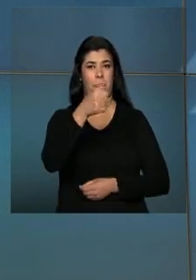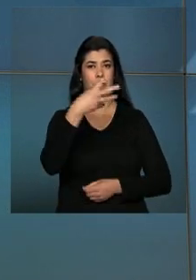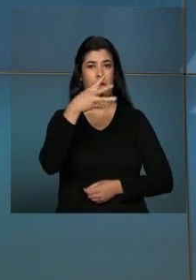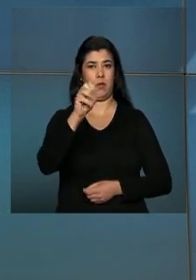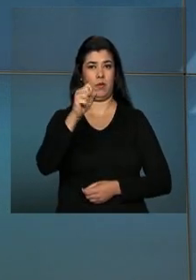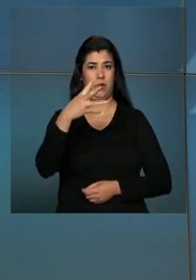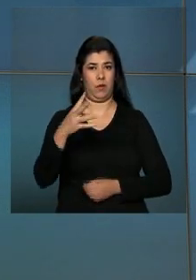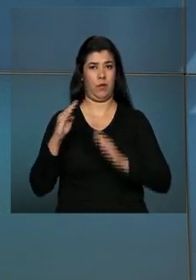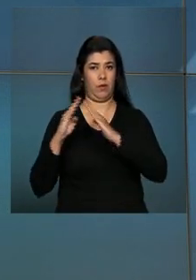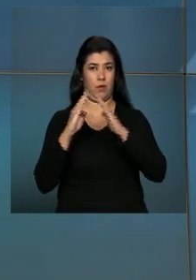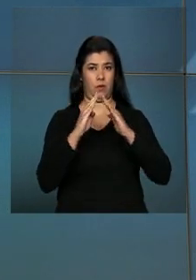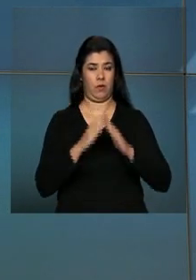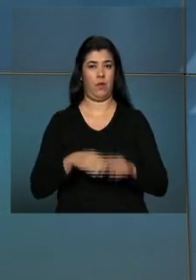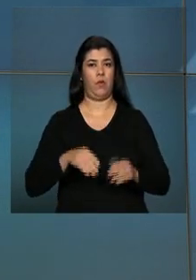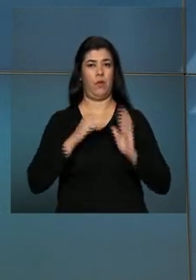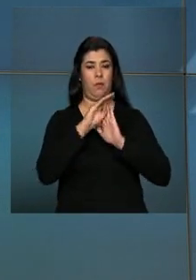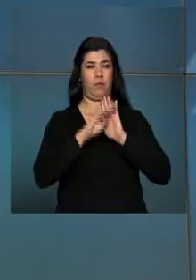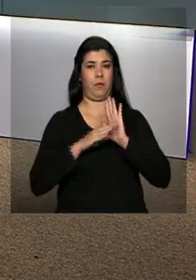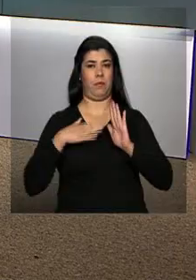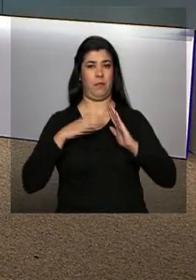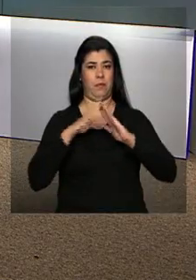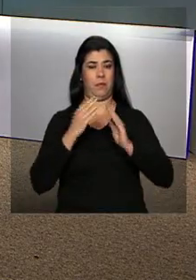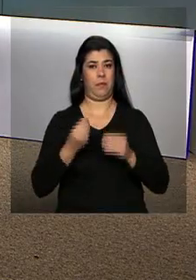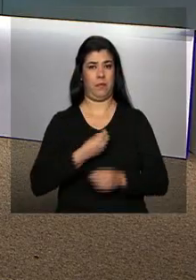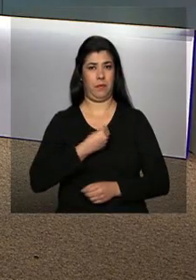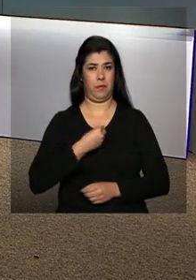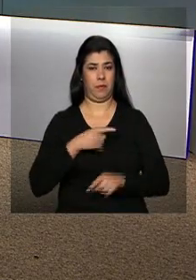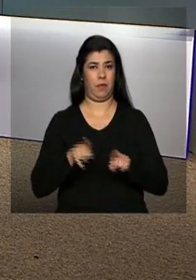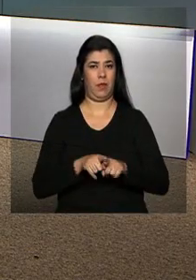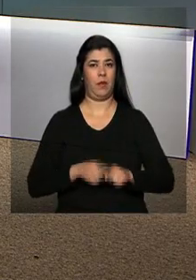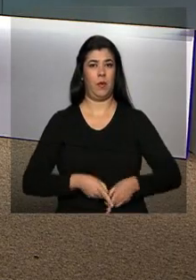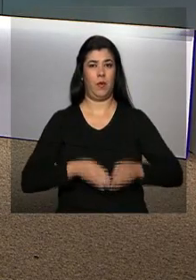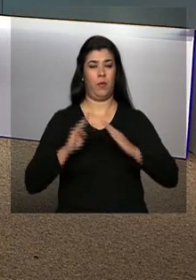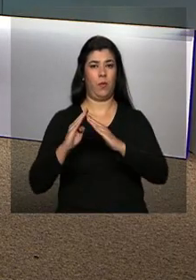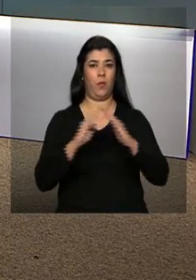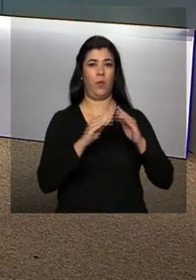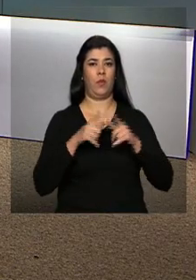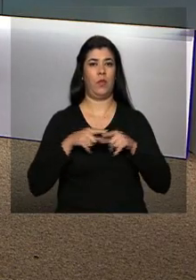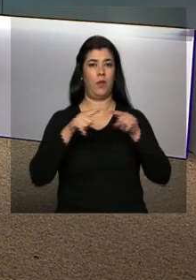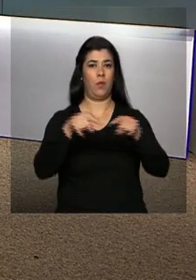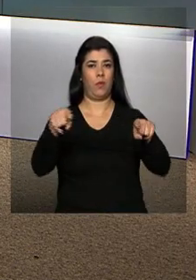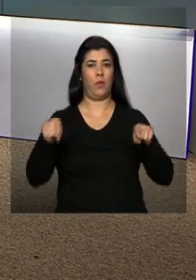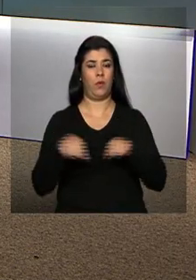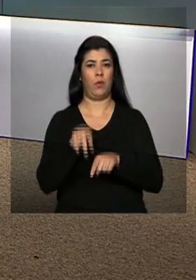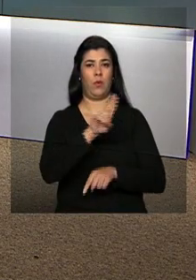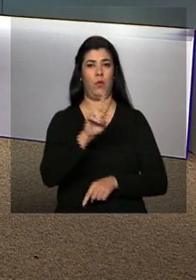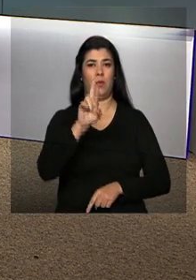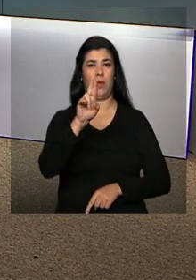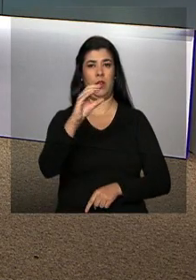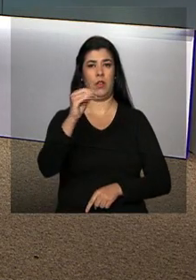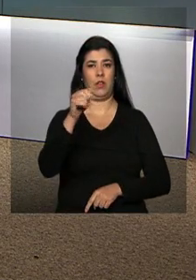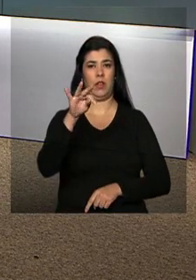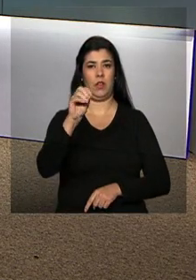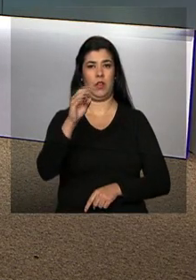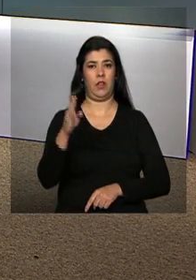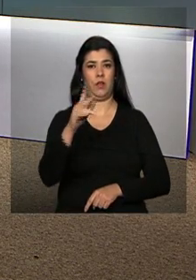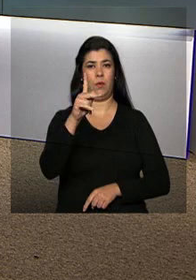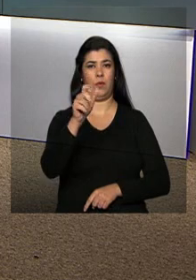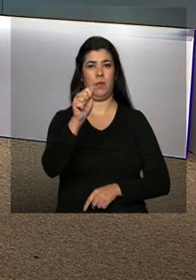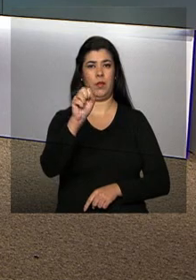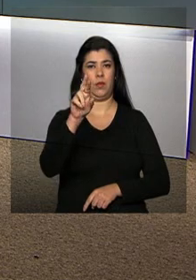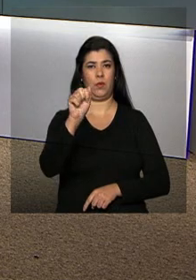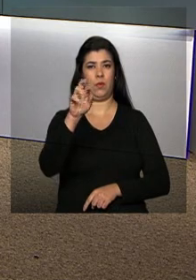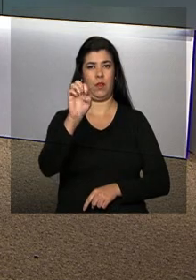residências pelo programa Minha Casa Minha Vida. As unidades habitacionais ficam nos condomínios Recanto do Passoaré 1 e 2 e Vivenda